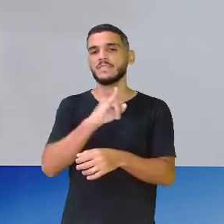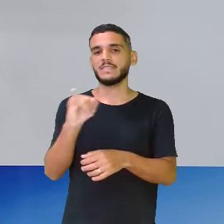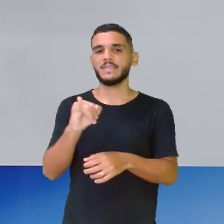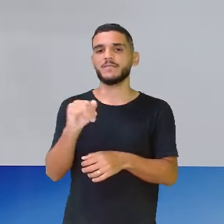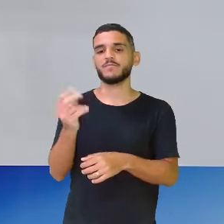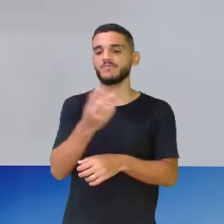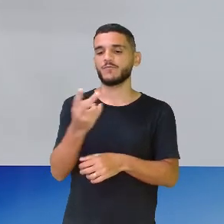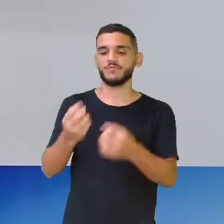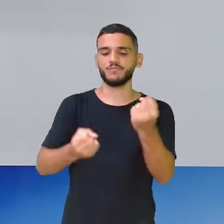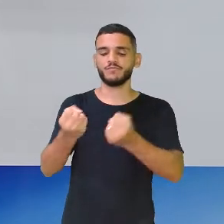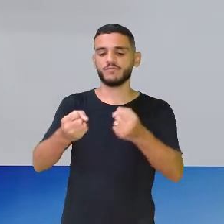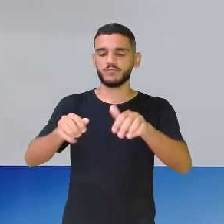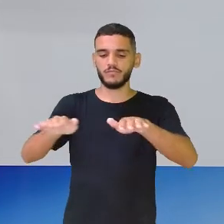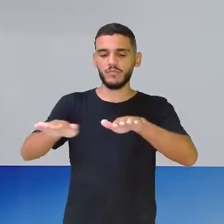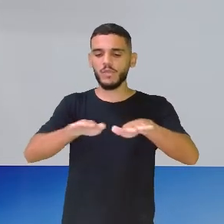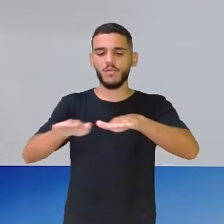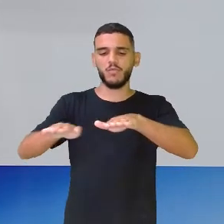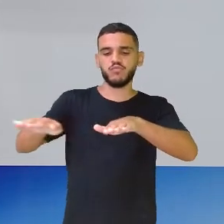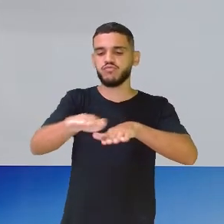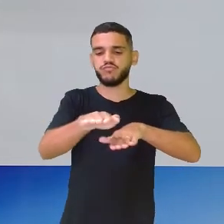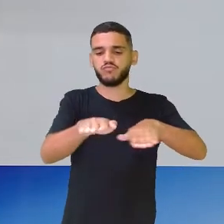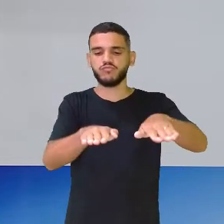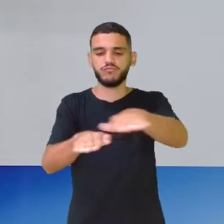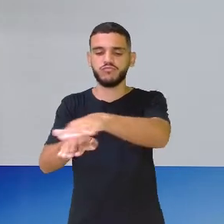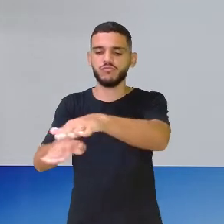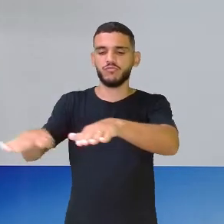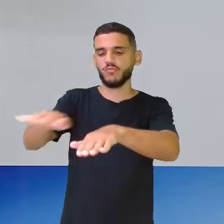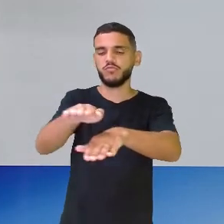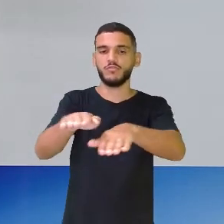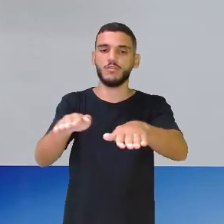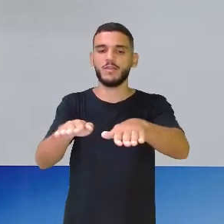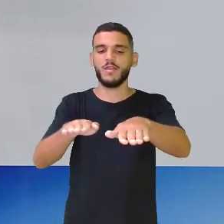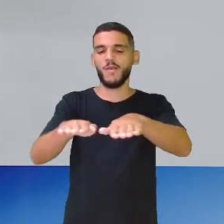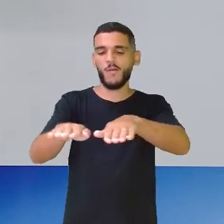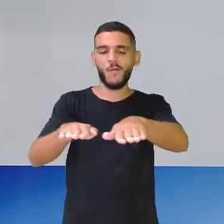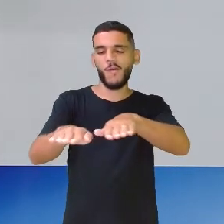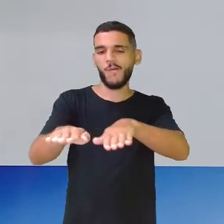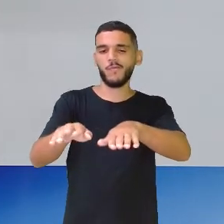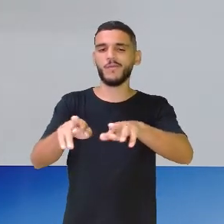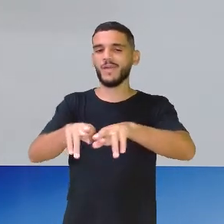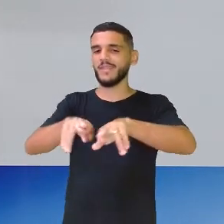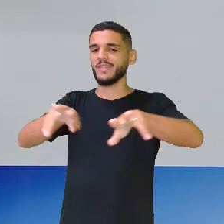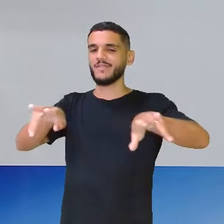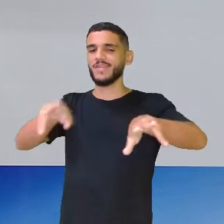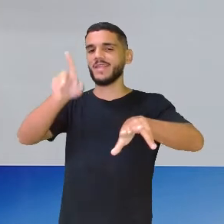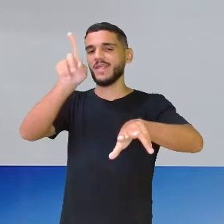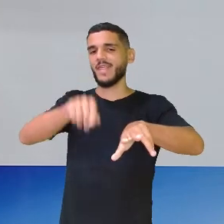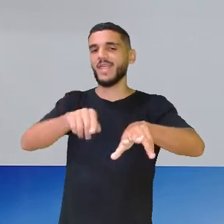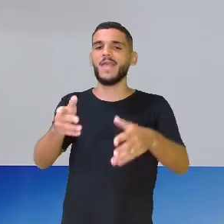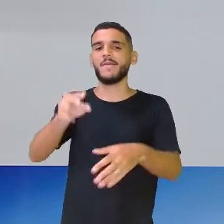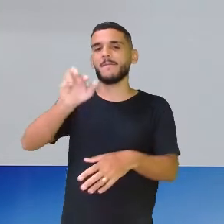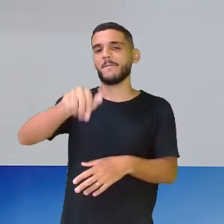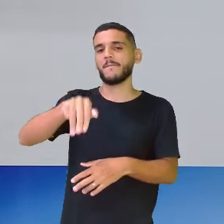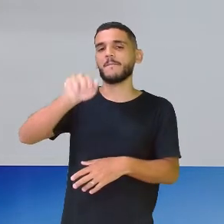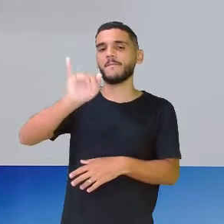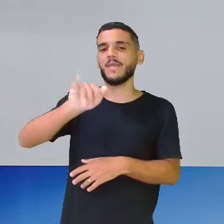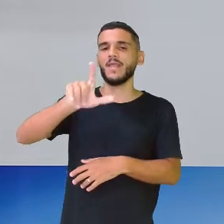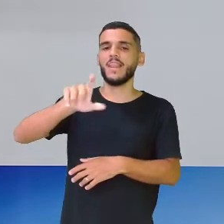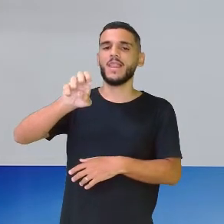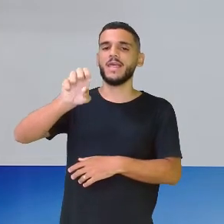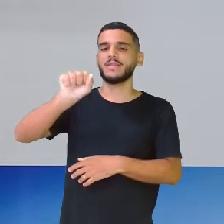prova. Normalmente, vamos falar dos centésimos, por causa do nosso centavo, certo?